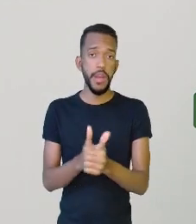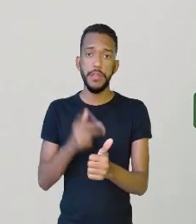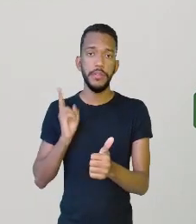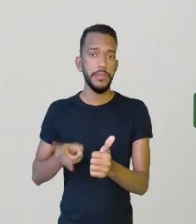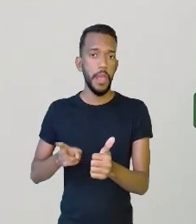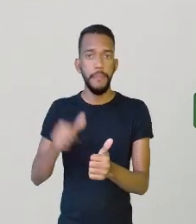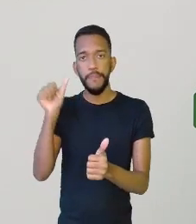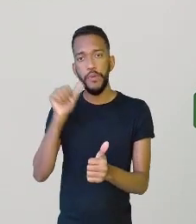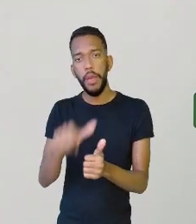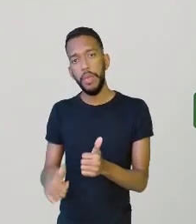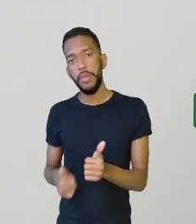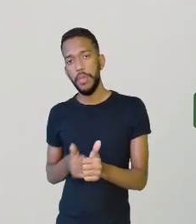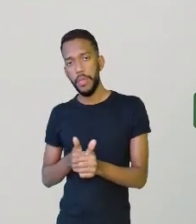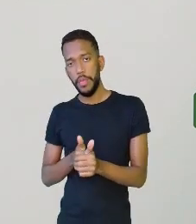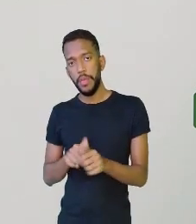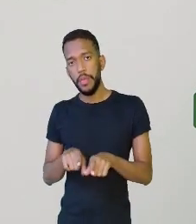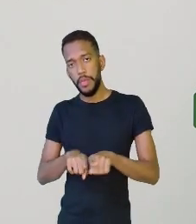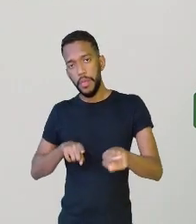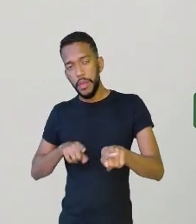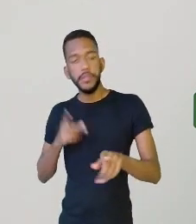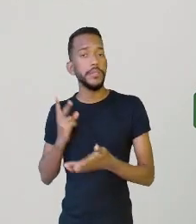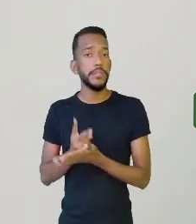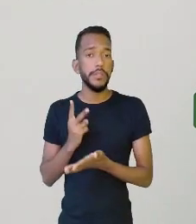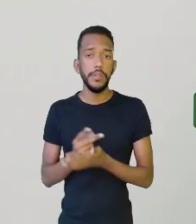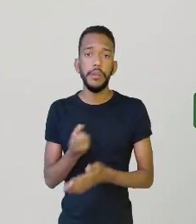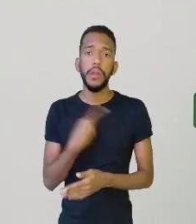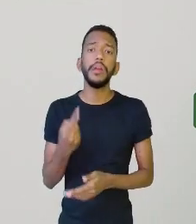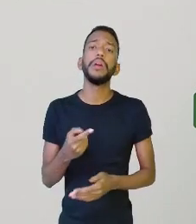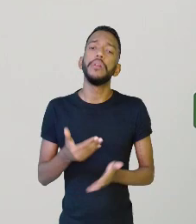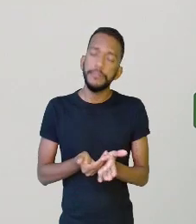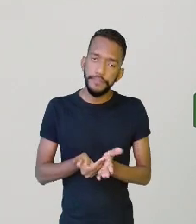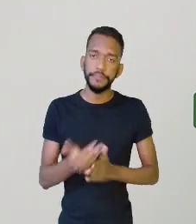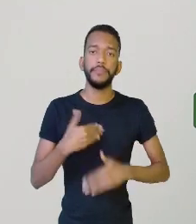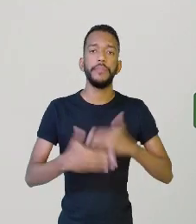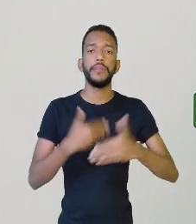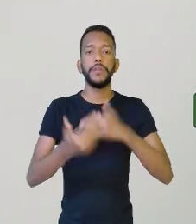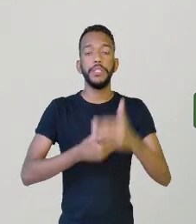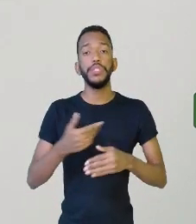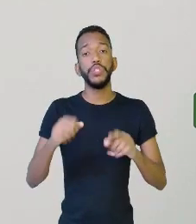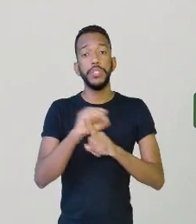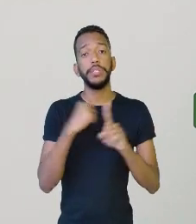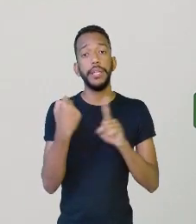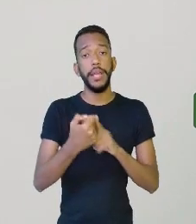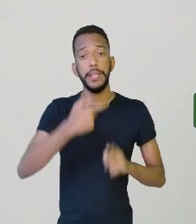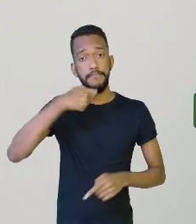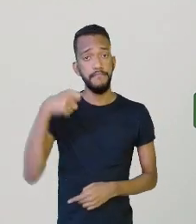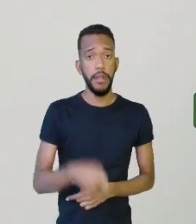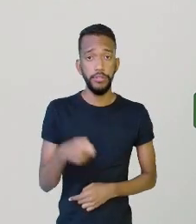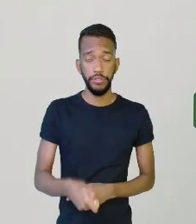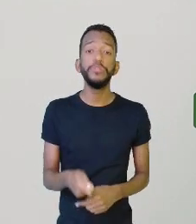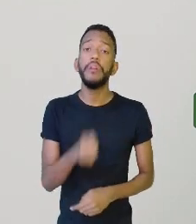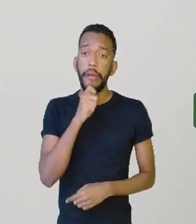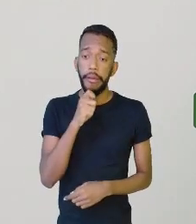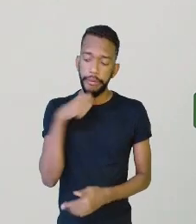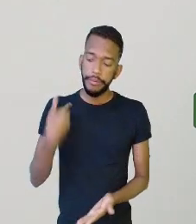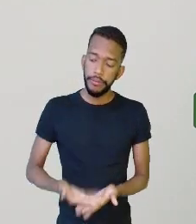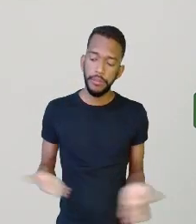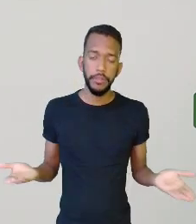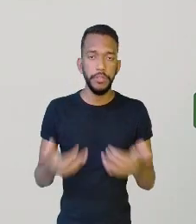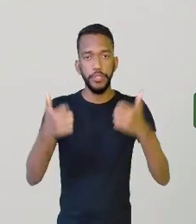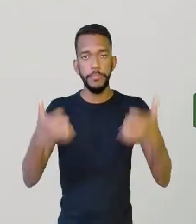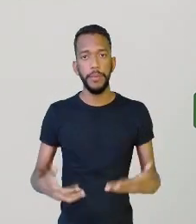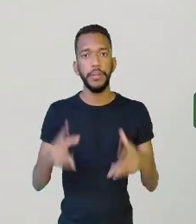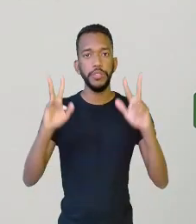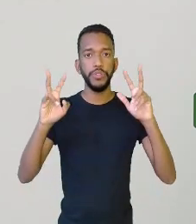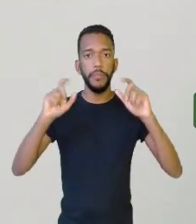gente começa a perceber a construção dessa sociedade machista que muito se fala hoje. E a sociedade desse termo